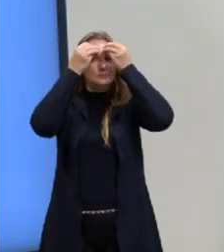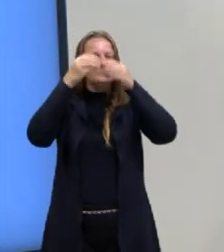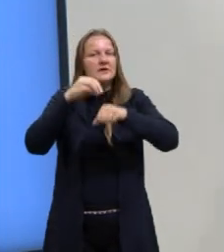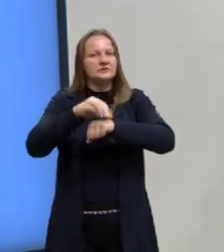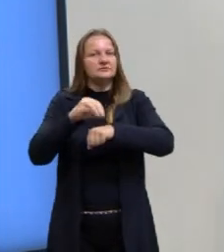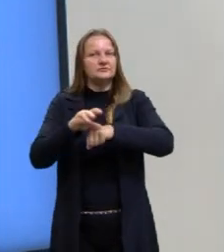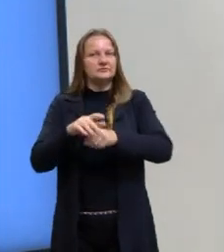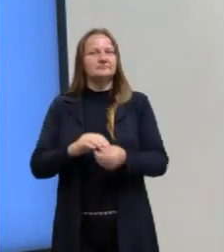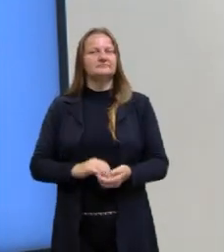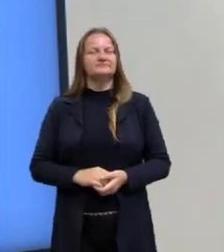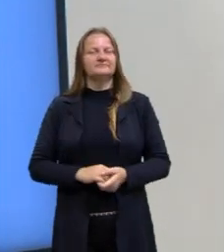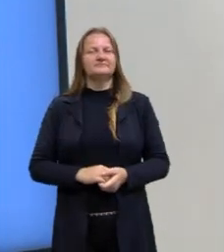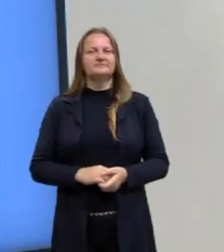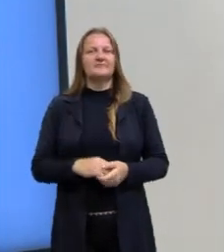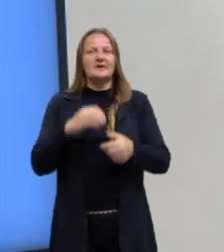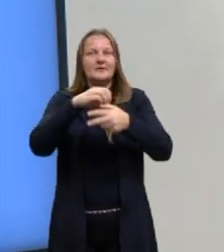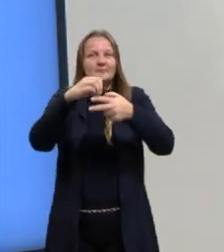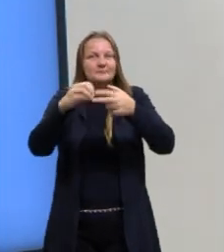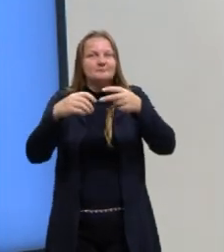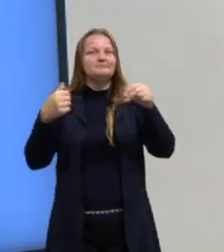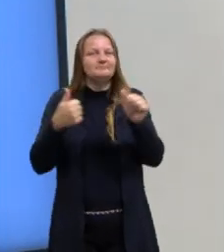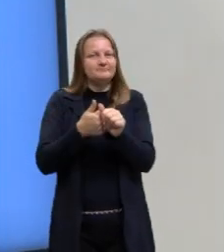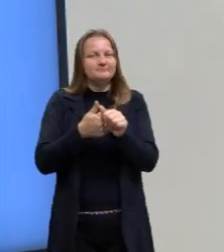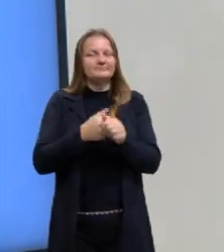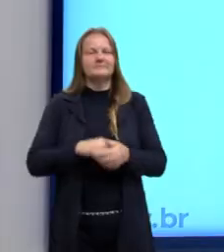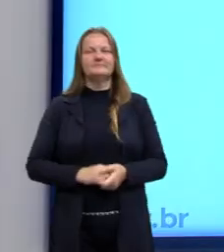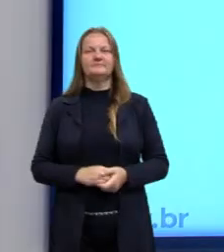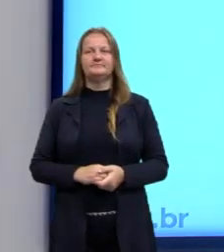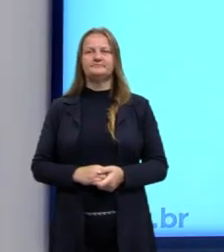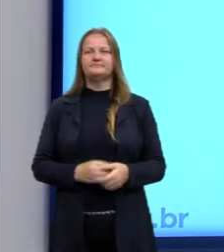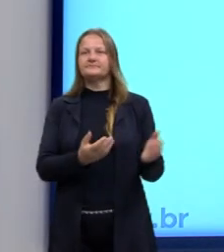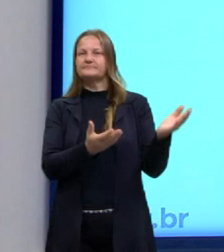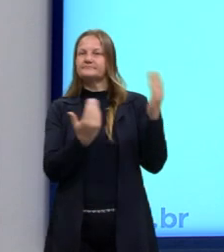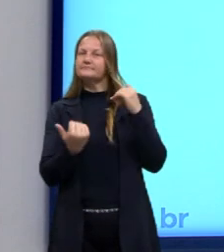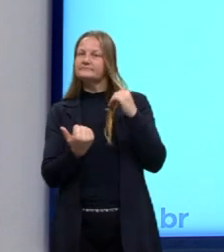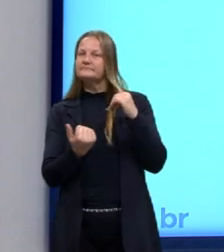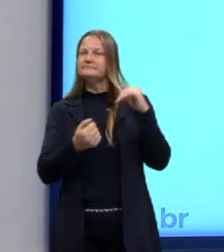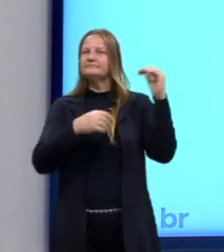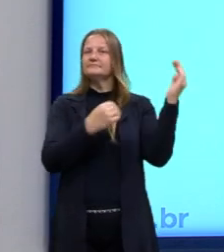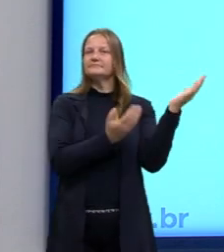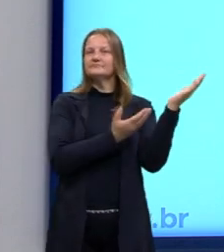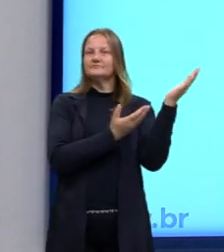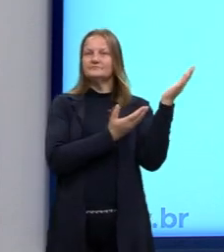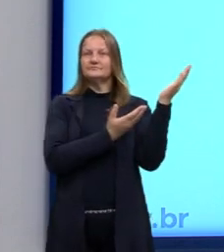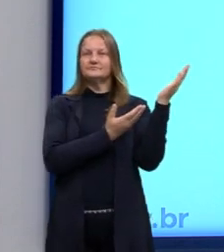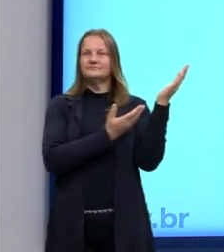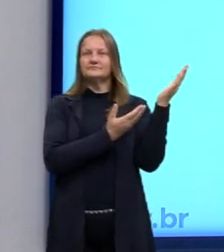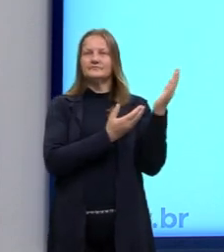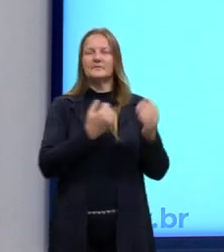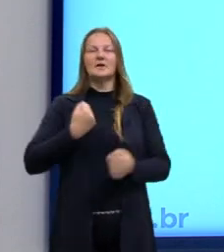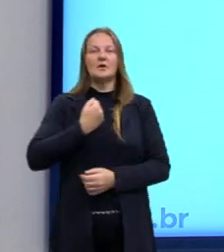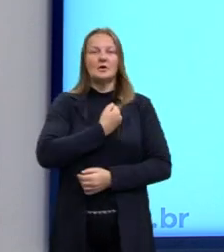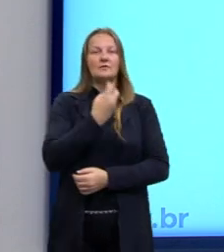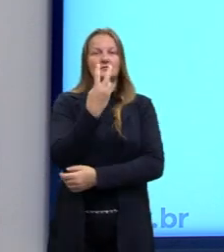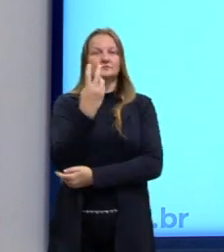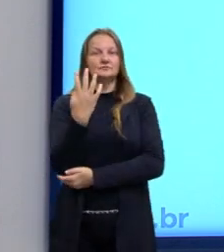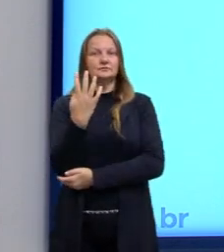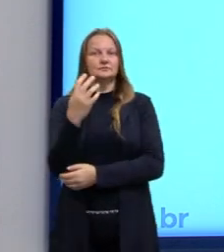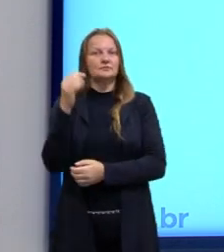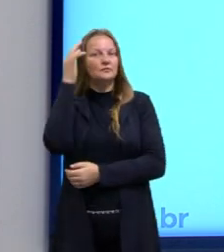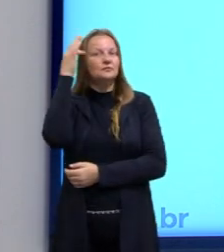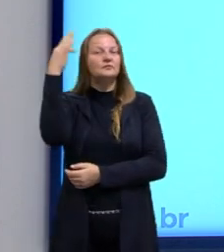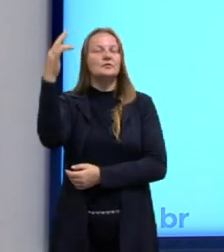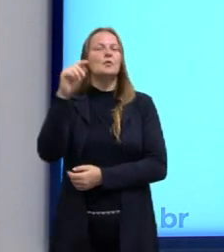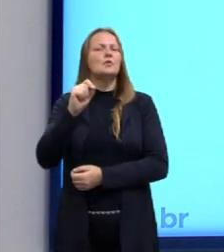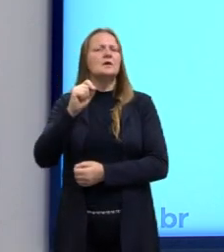e para a gente bem nesse Enem que tá chegando aí no mês de novembro vamos lá então a sala de filosofia número 24 vamos tratar do que